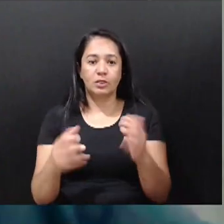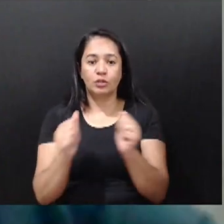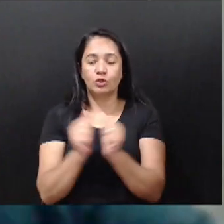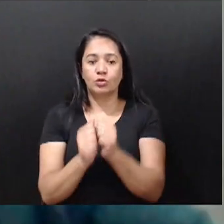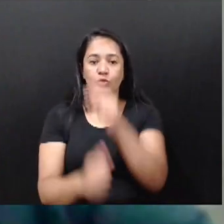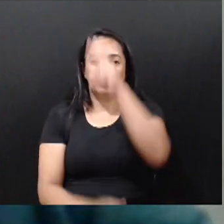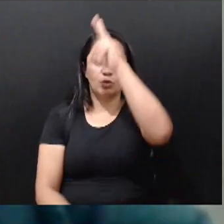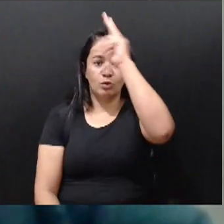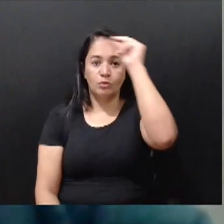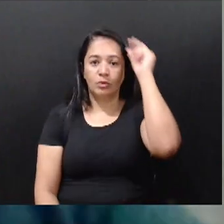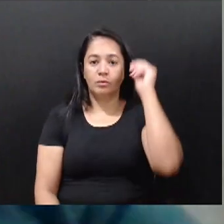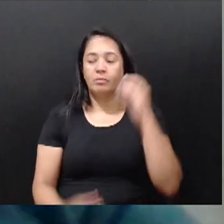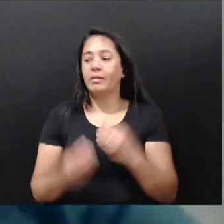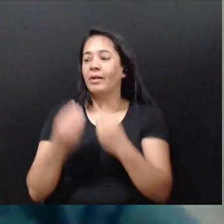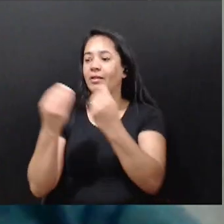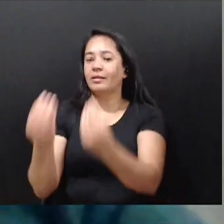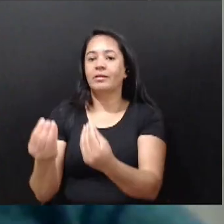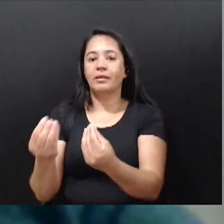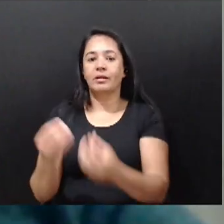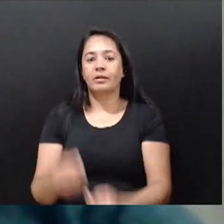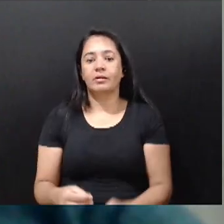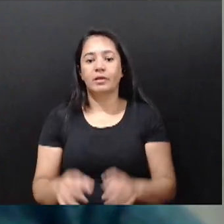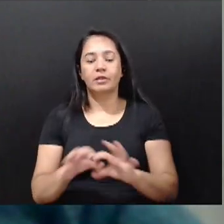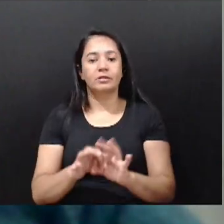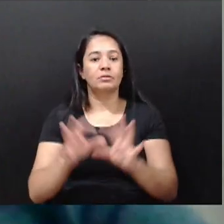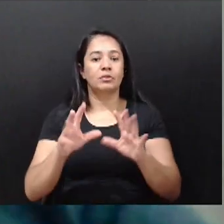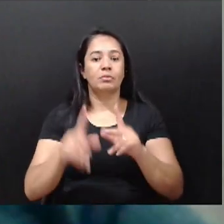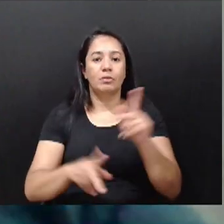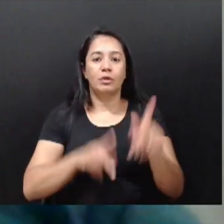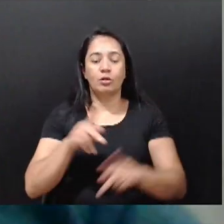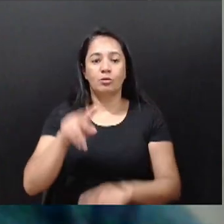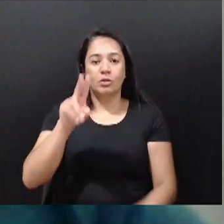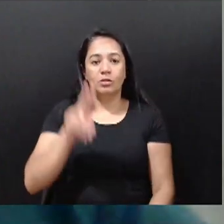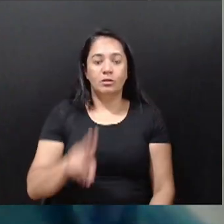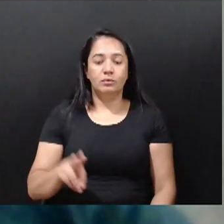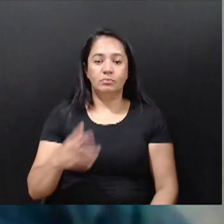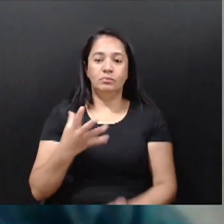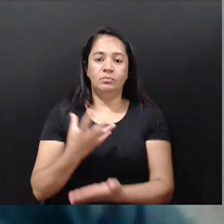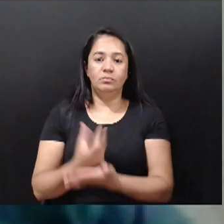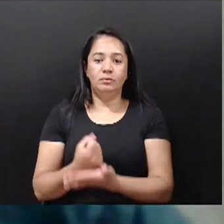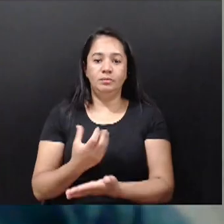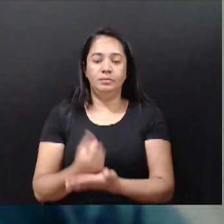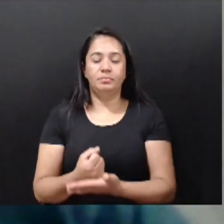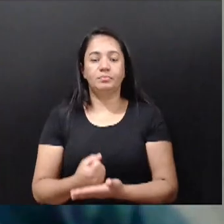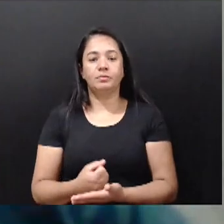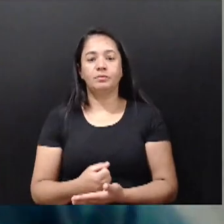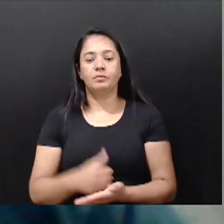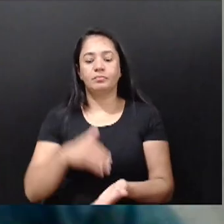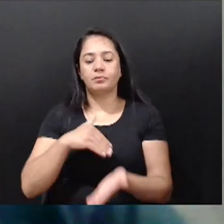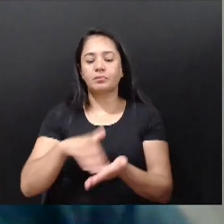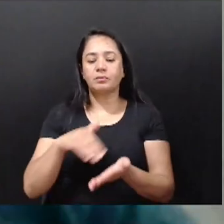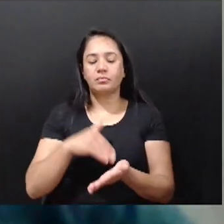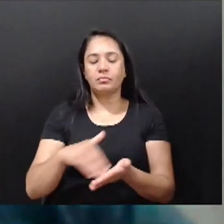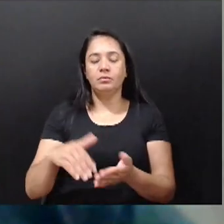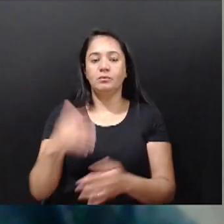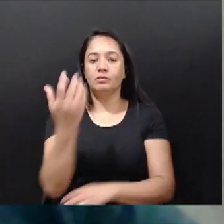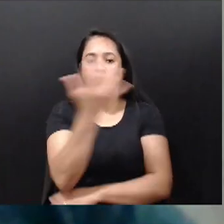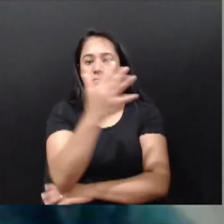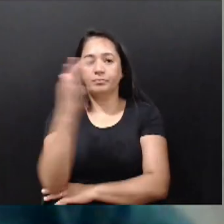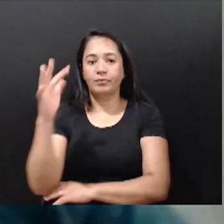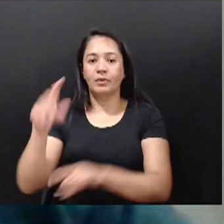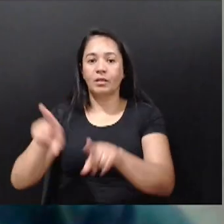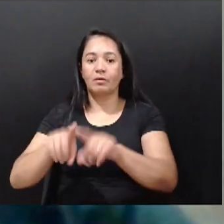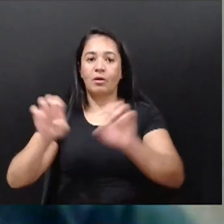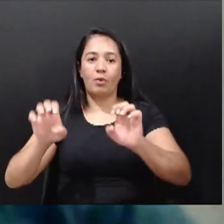para ficar disponível para a população poder fazer o download. O secretário de Meio Ambiente, o Fábio, vai fazer inclusive um evento oficial, né, para